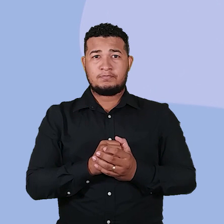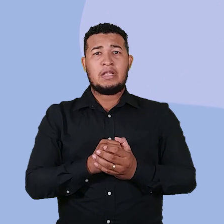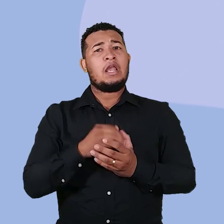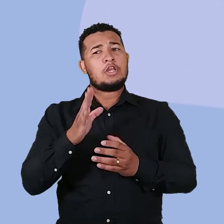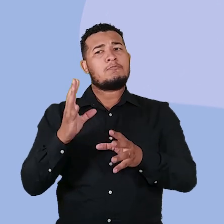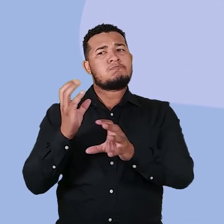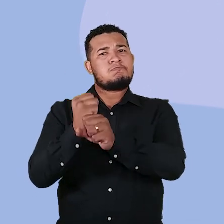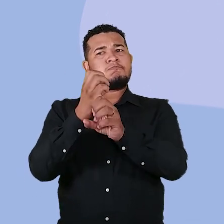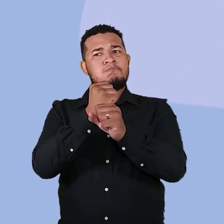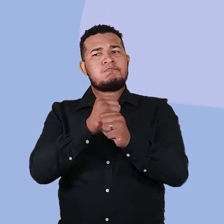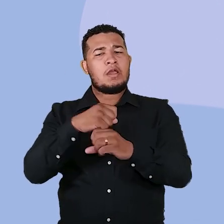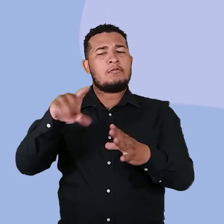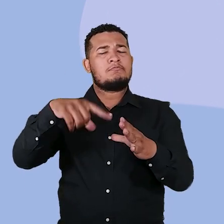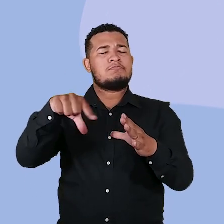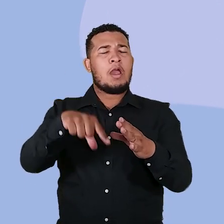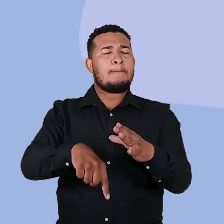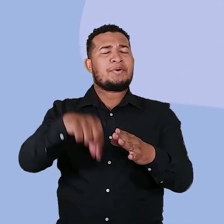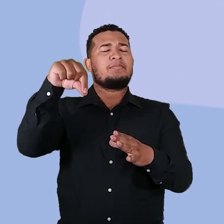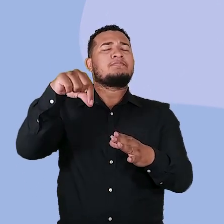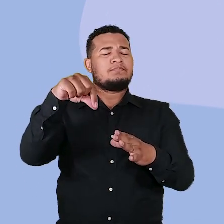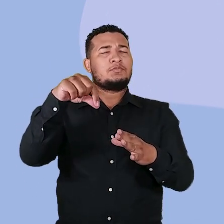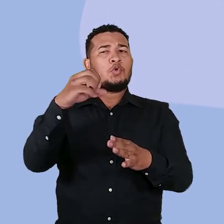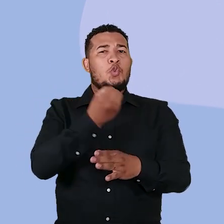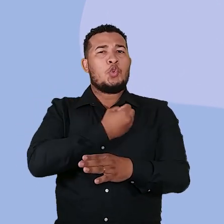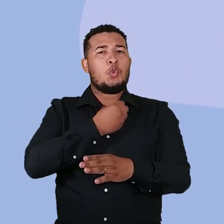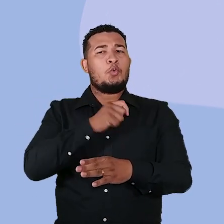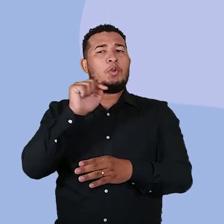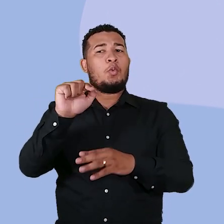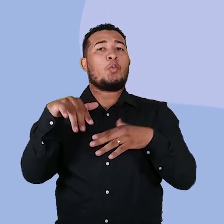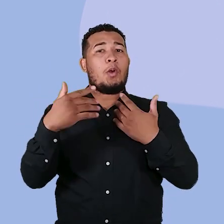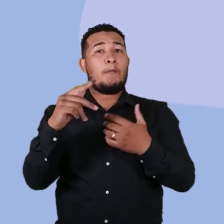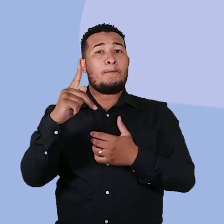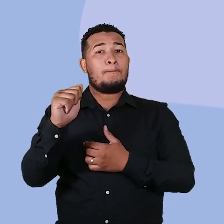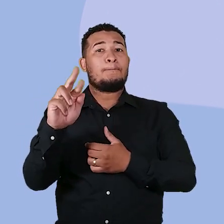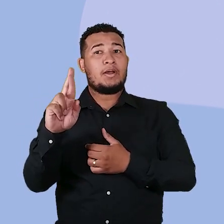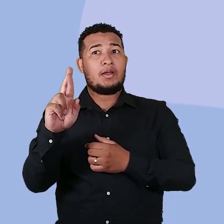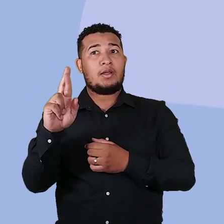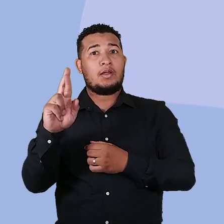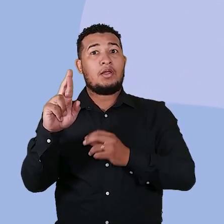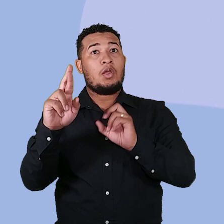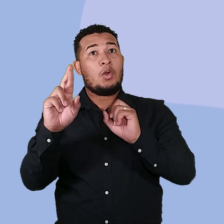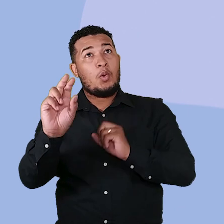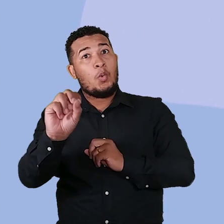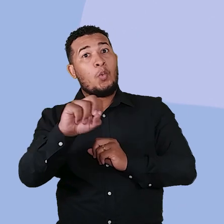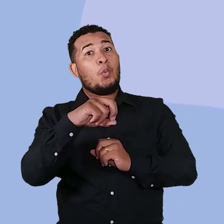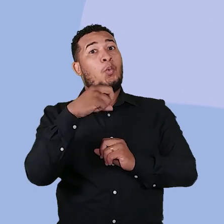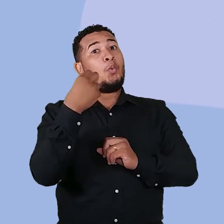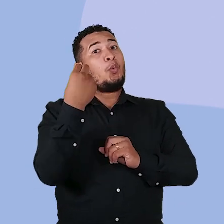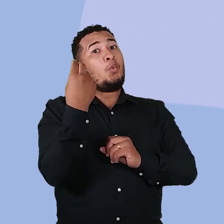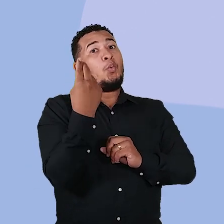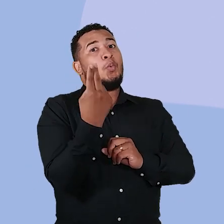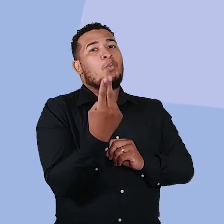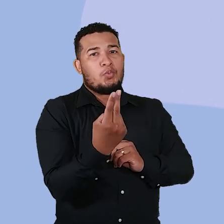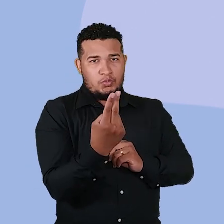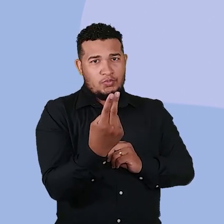50 calcular a probabilidade de ser sorteada uma bola cujo número seja para